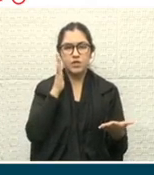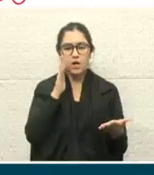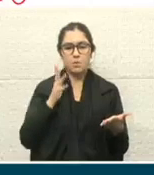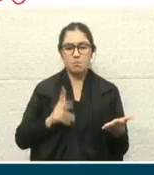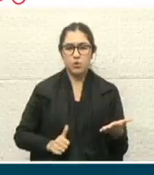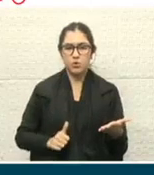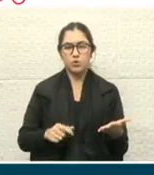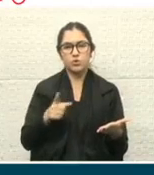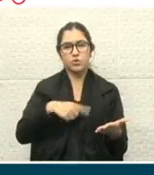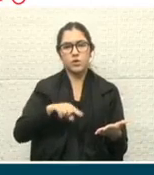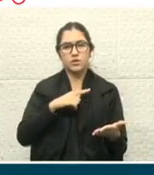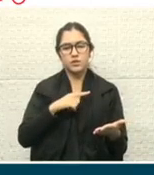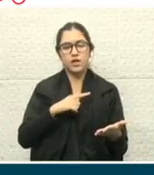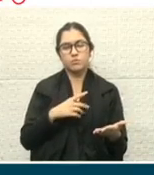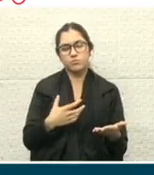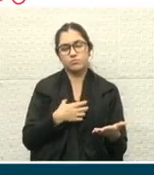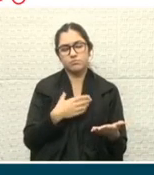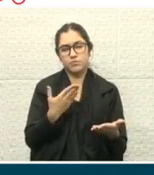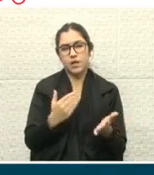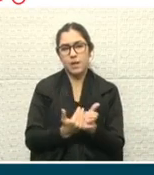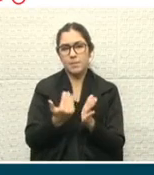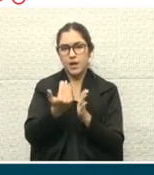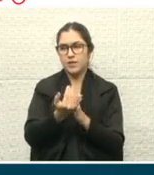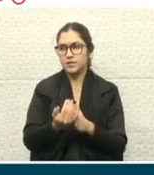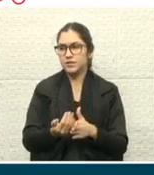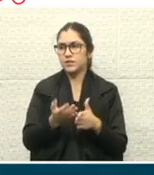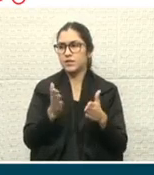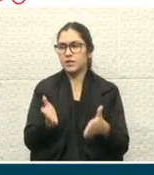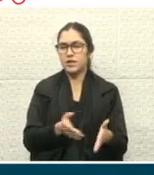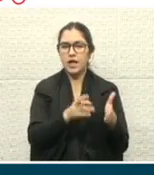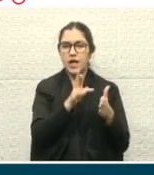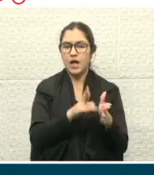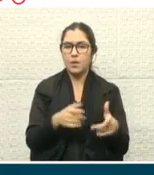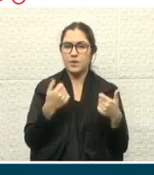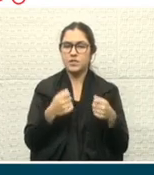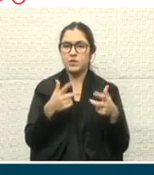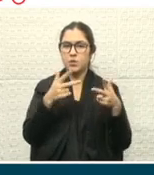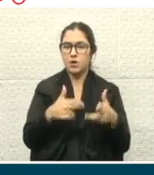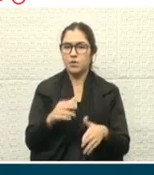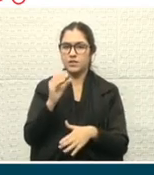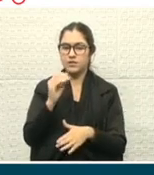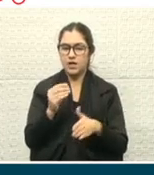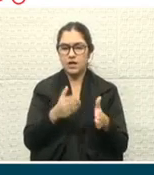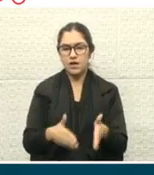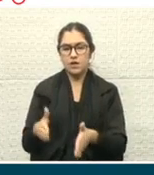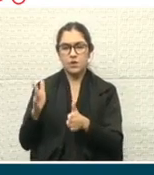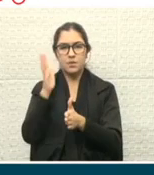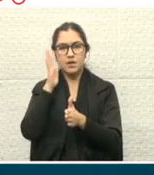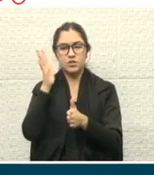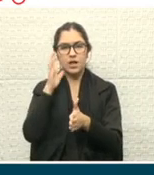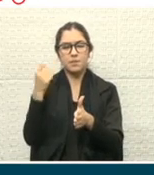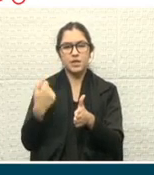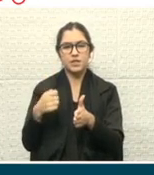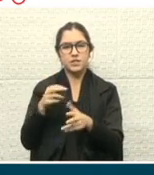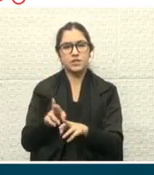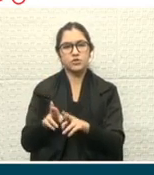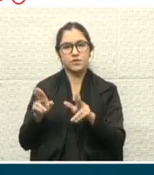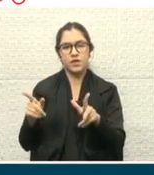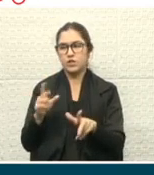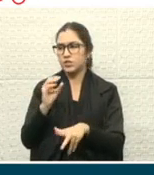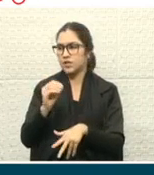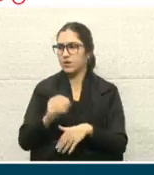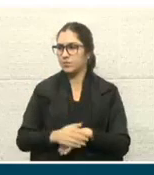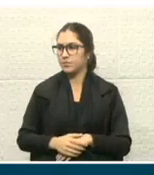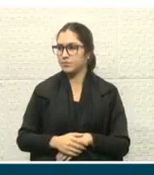puro, nós temos essa condição a mais. A parte real tem que ser igual a zero e a parte imaginária tem que ser diferente de